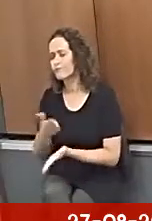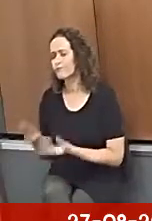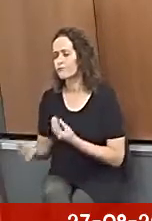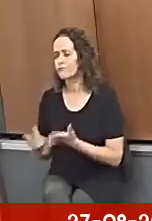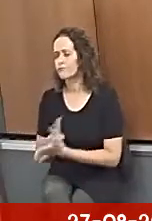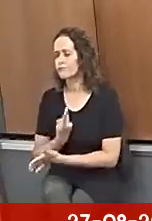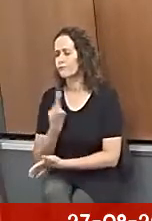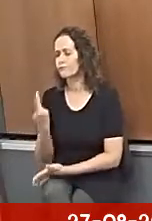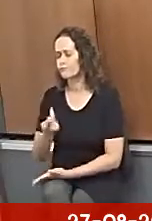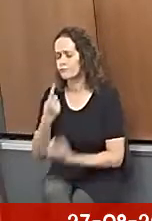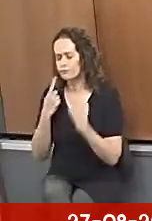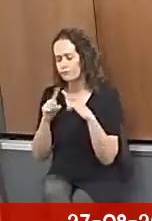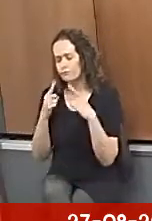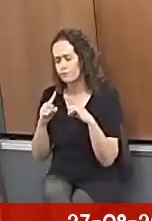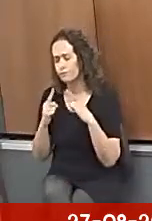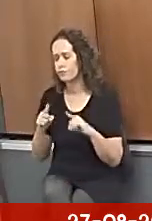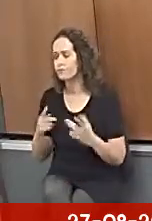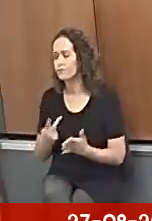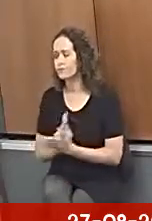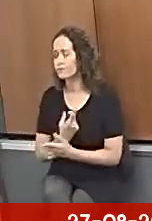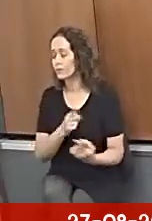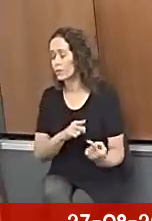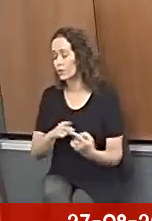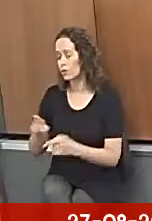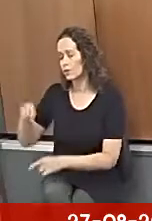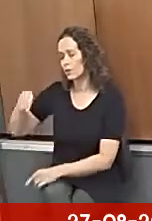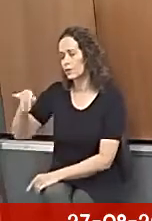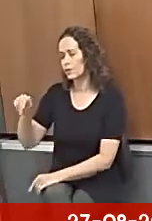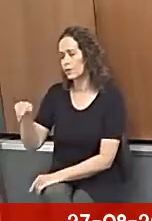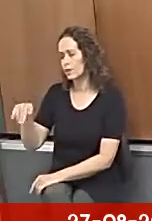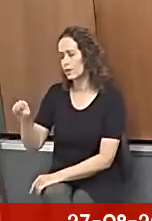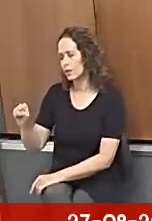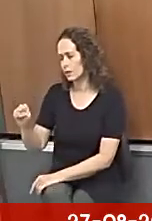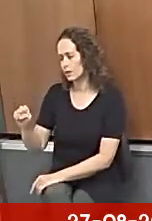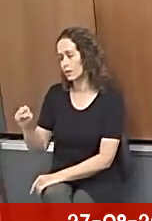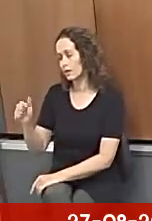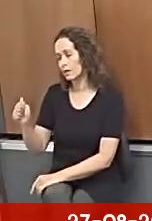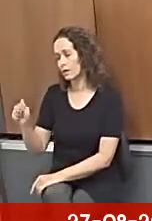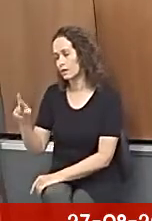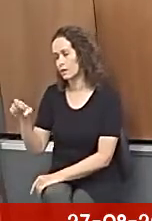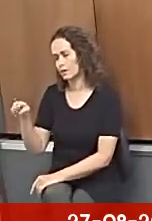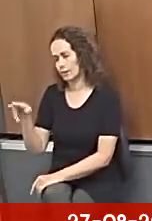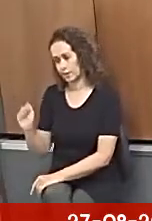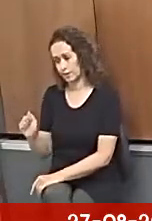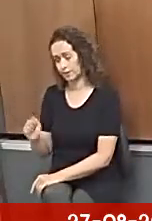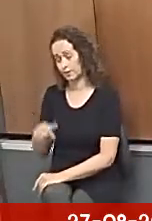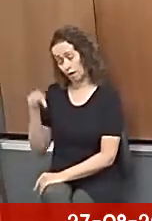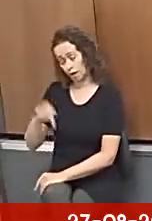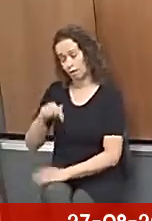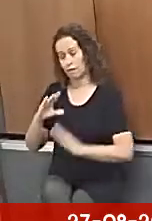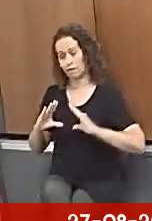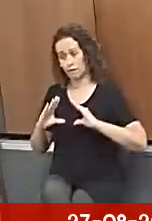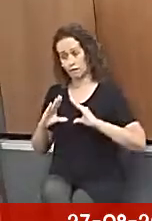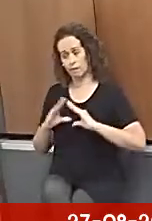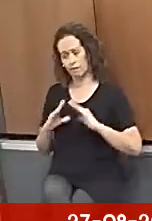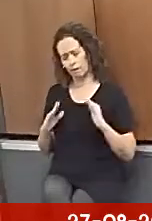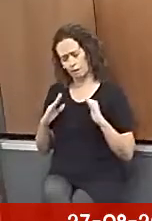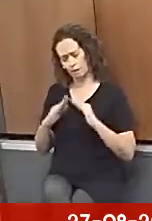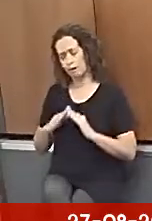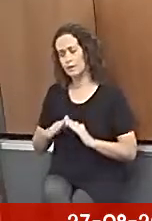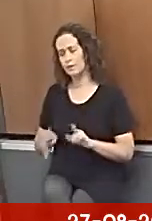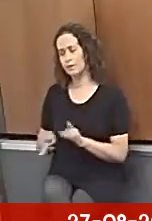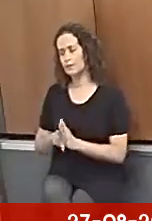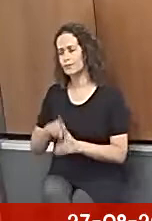que chegam é contra minas arena e aqui é a casa do povo é aqui que as denúncias têm que chegar